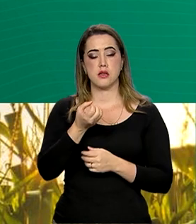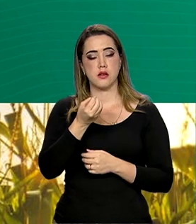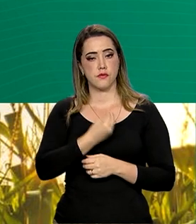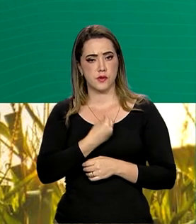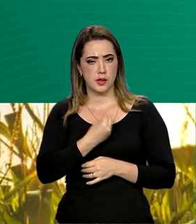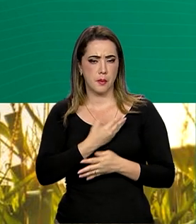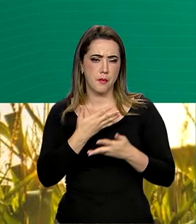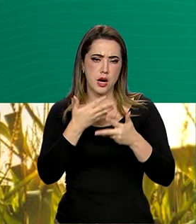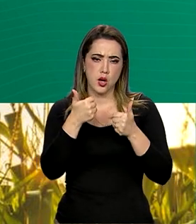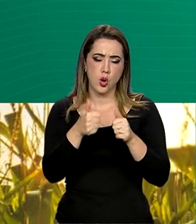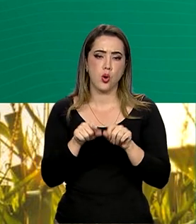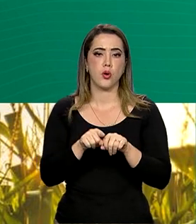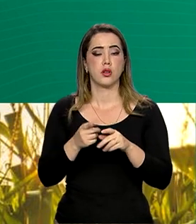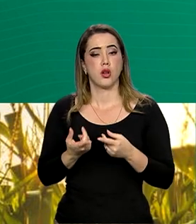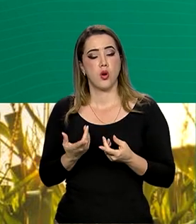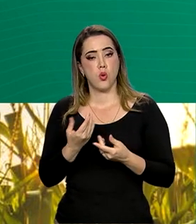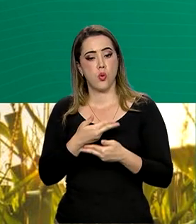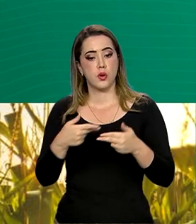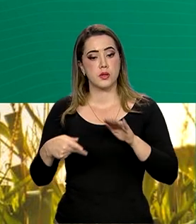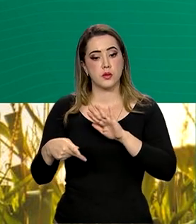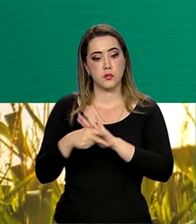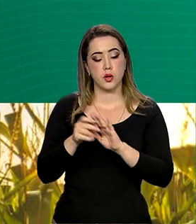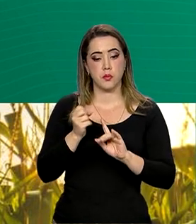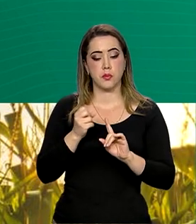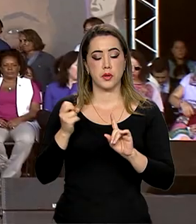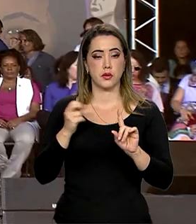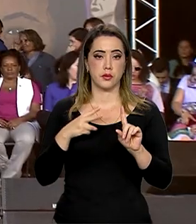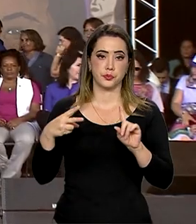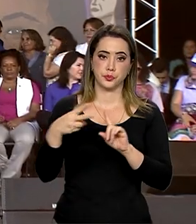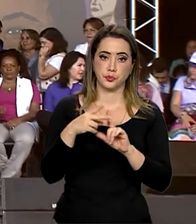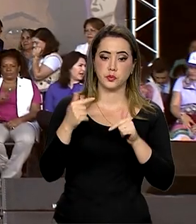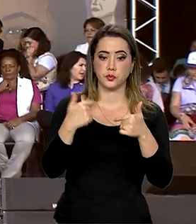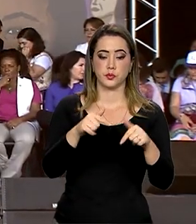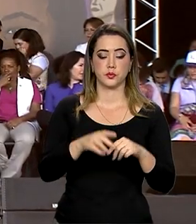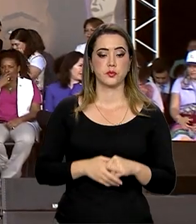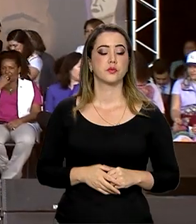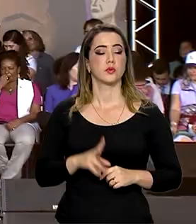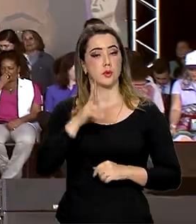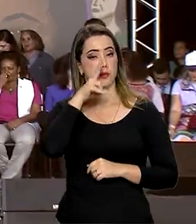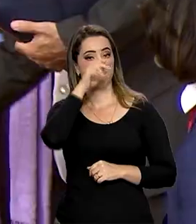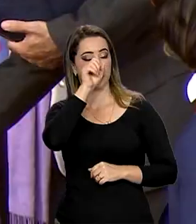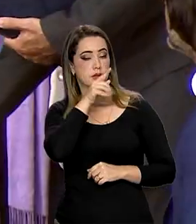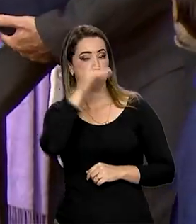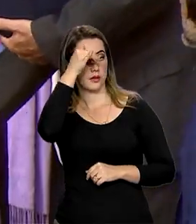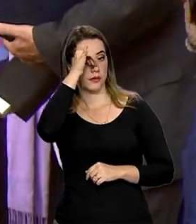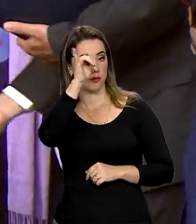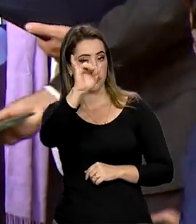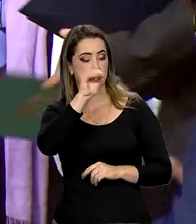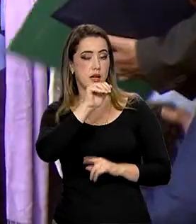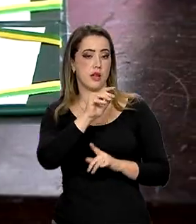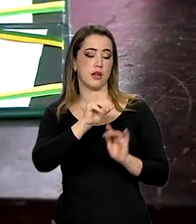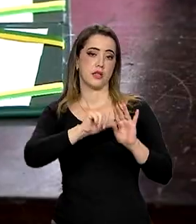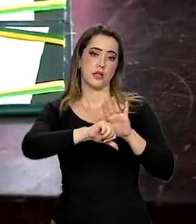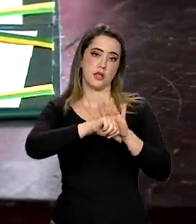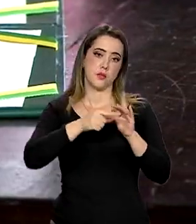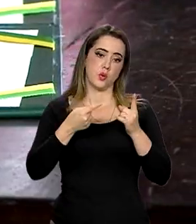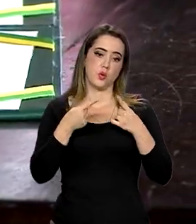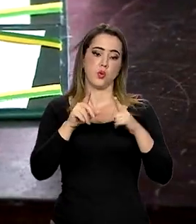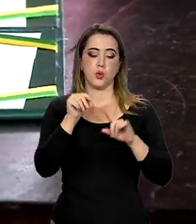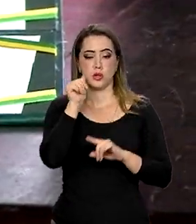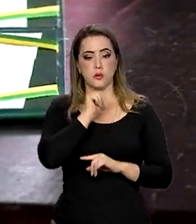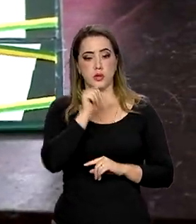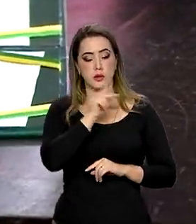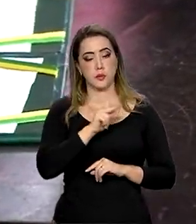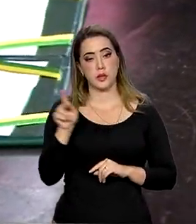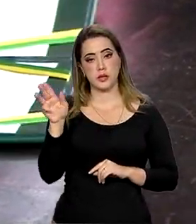assim passam a ganhar benefícios previdenciários e trabalhistas. E para fortalecer o combate a crimes contra mulheres, o